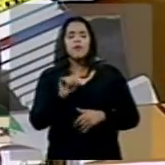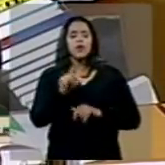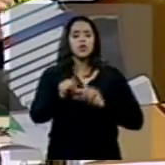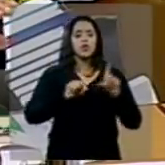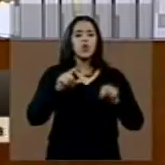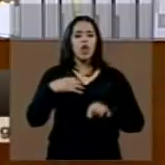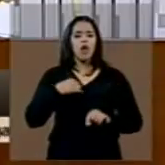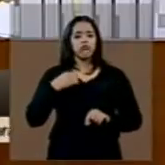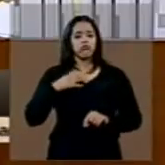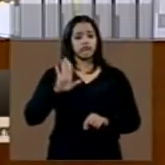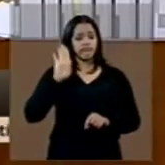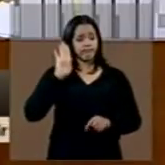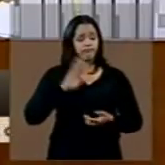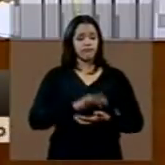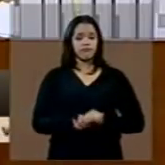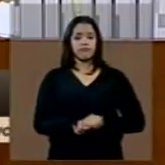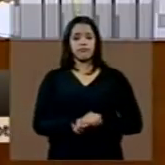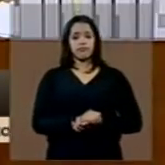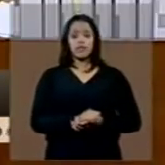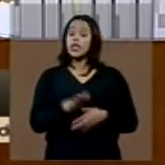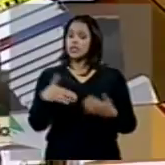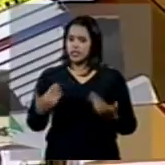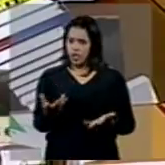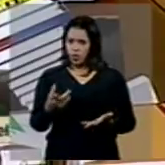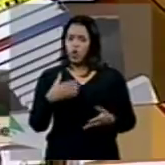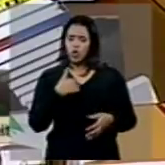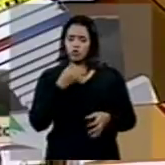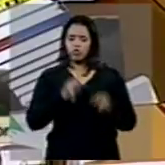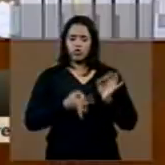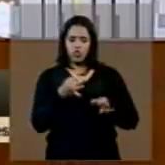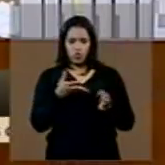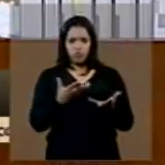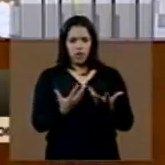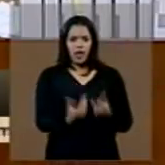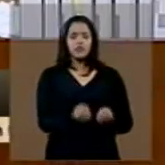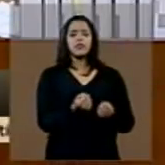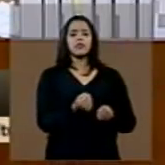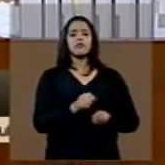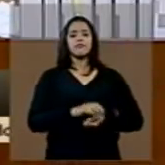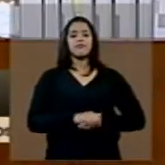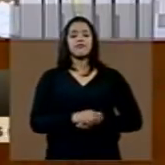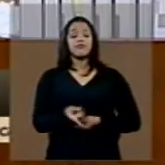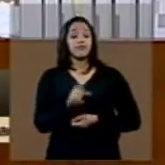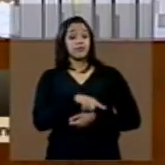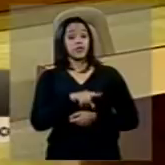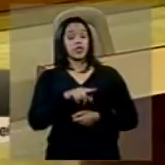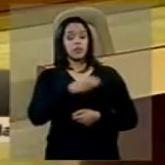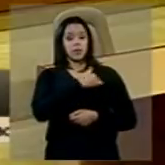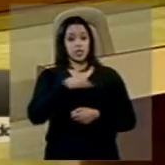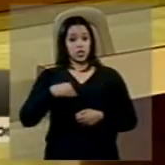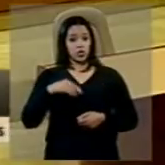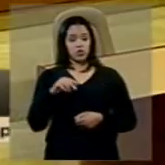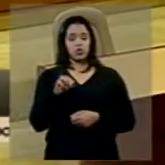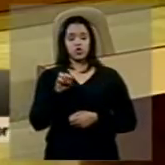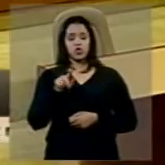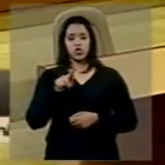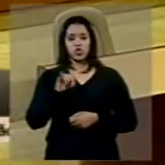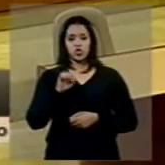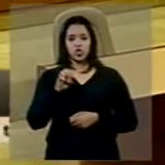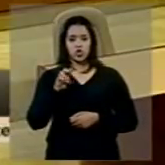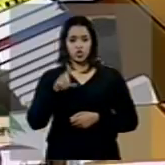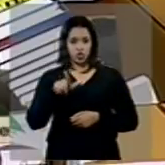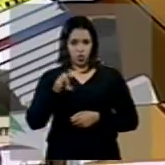voto. Desde logo julga procedente a... Julgo procedente. Ministro Gilmar Mendes. Agora devo informar que não